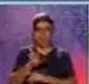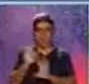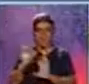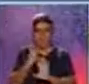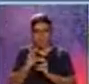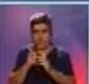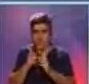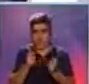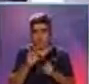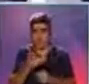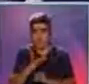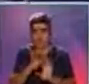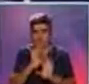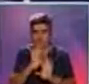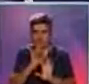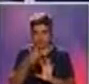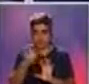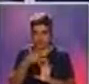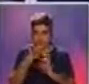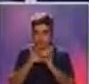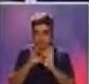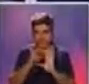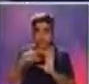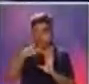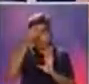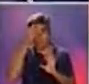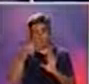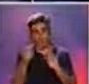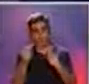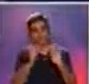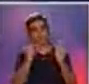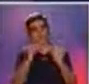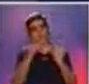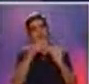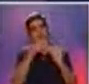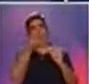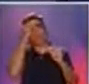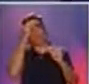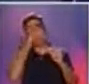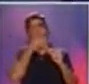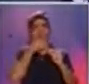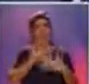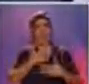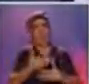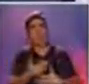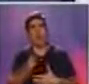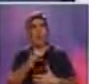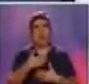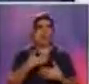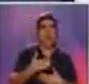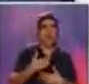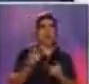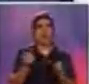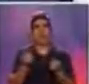deixe-me responder-lhe à governabilidade. Porque eu acho que este discurso abstrato sobre as vontades ou não vontades de